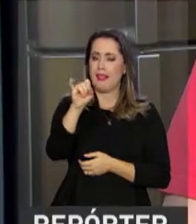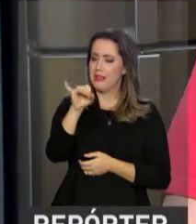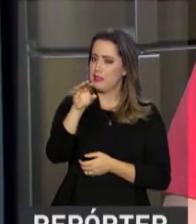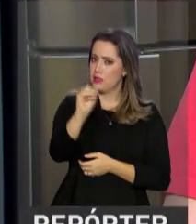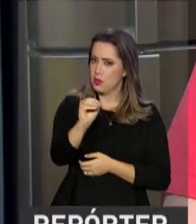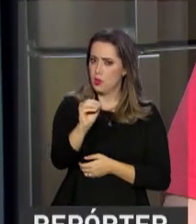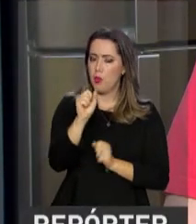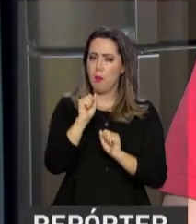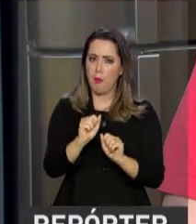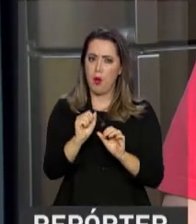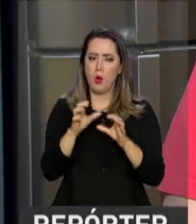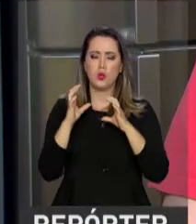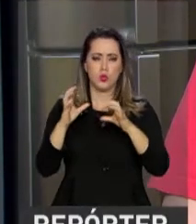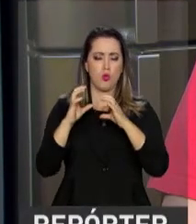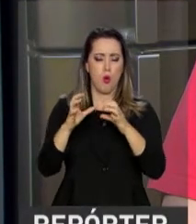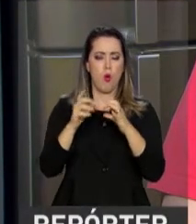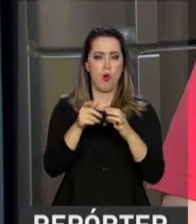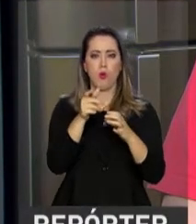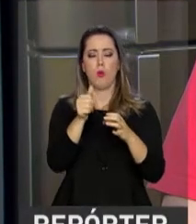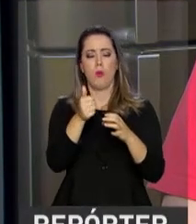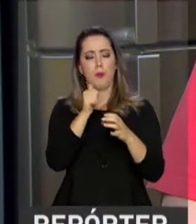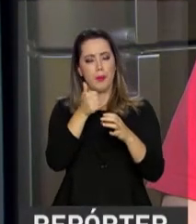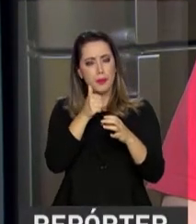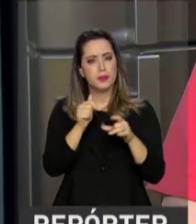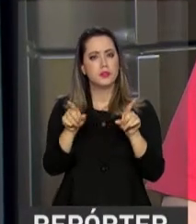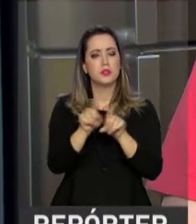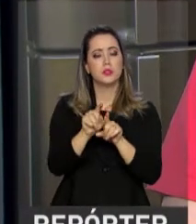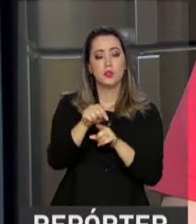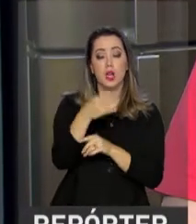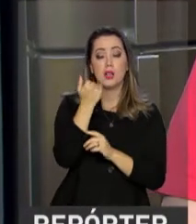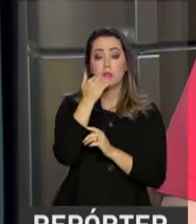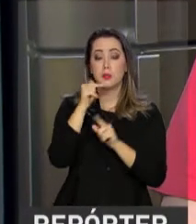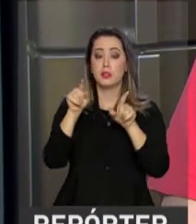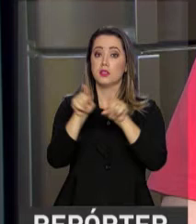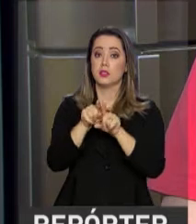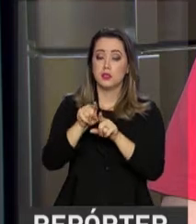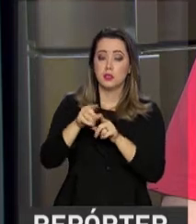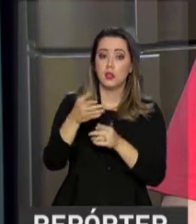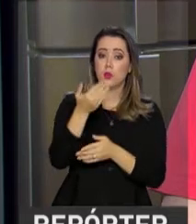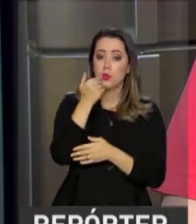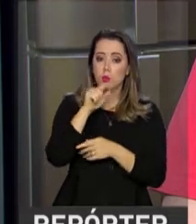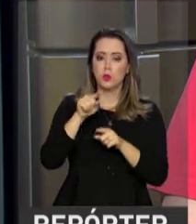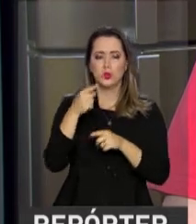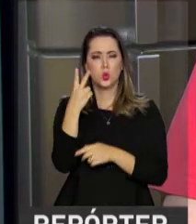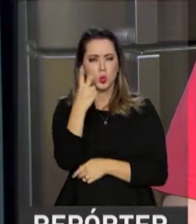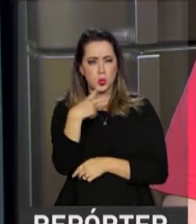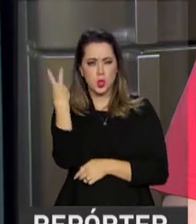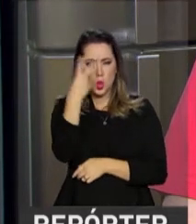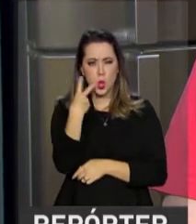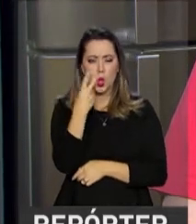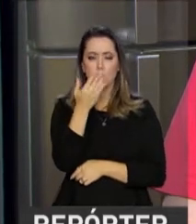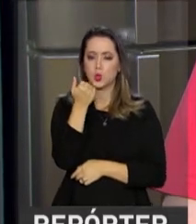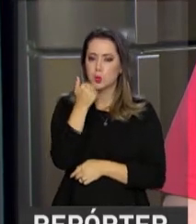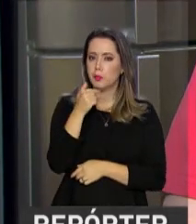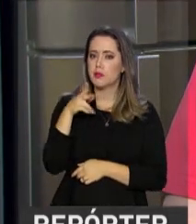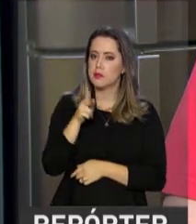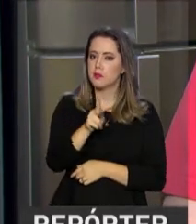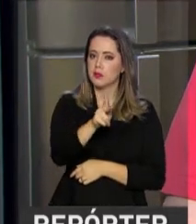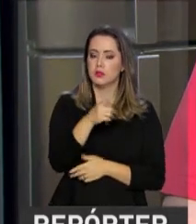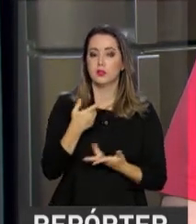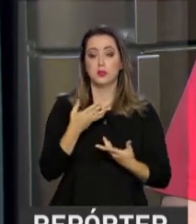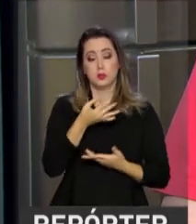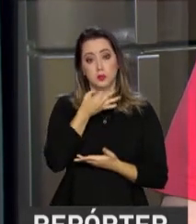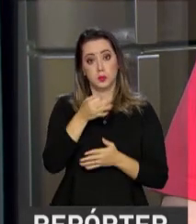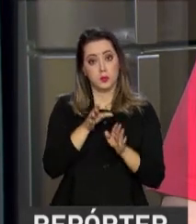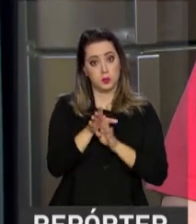segundo passo é a alimentação. A alimentação ela tem que ser periodizada também. O importante é a pessoa comer mais ou menos com um intervalo de 2 horas, 2 horas e meia. Isso fica a